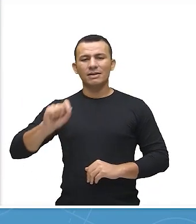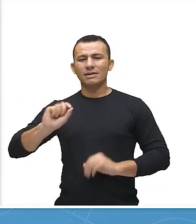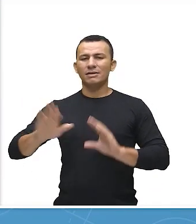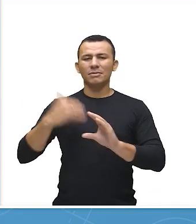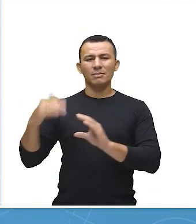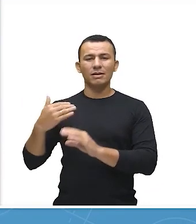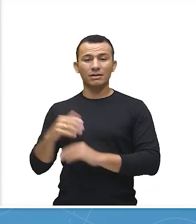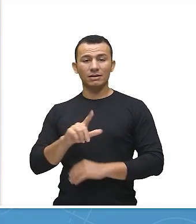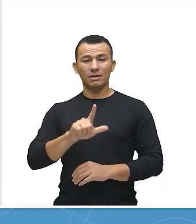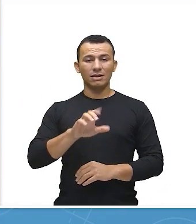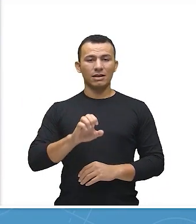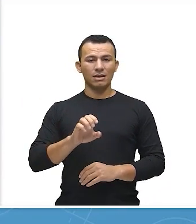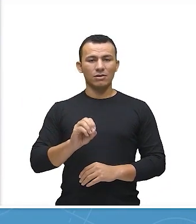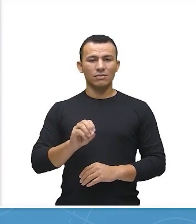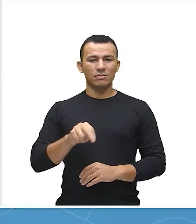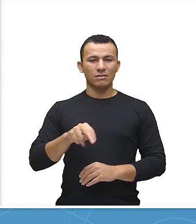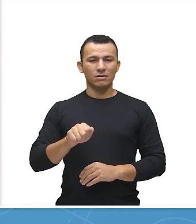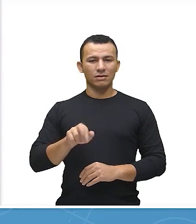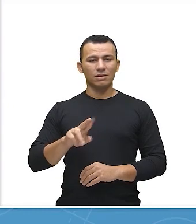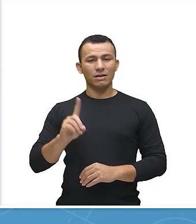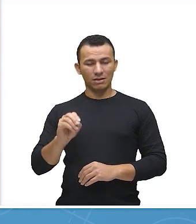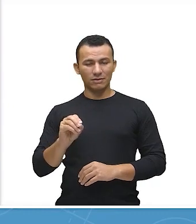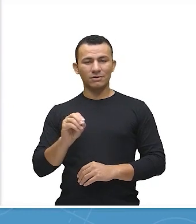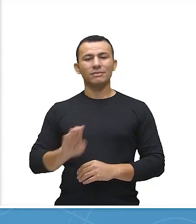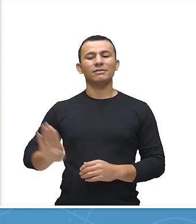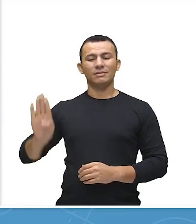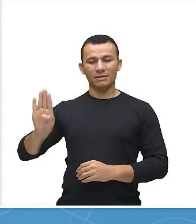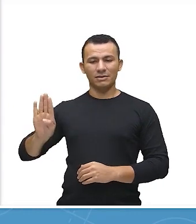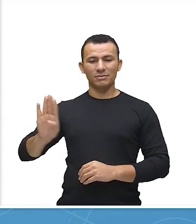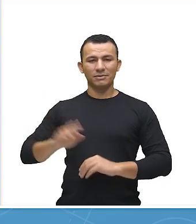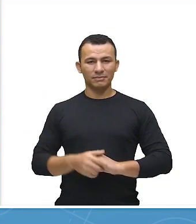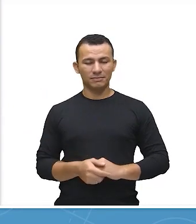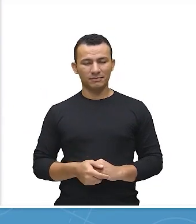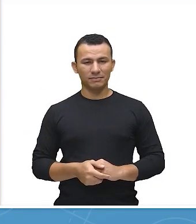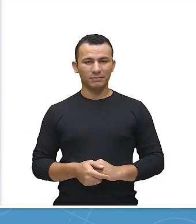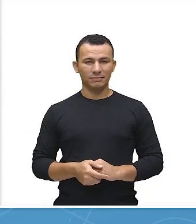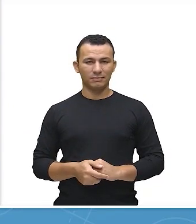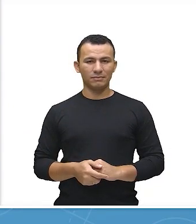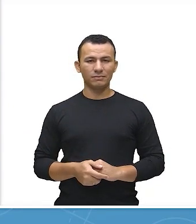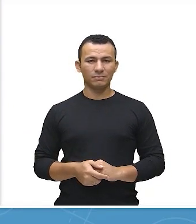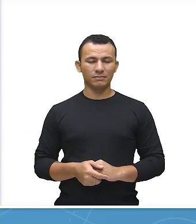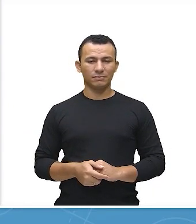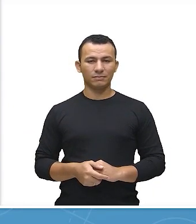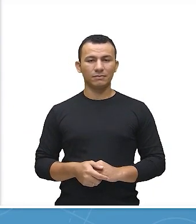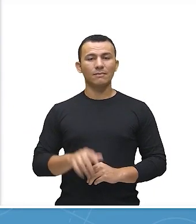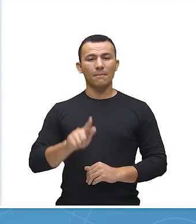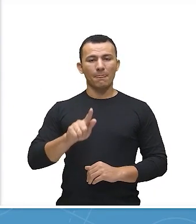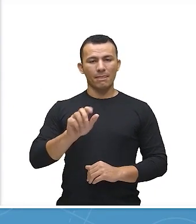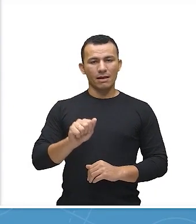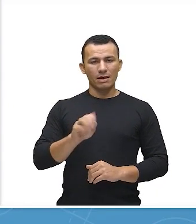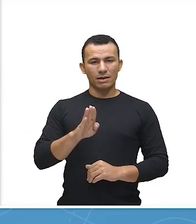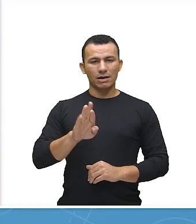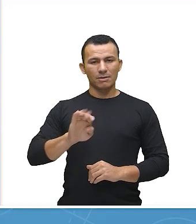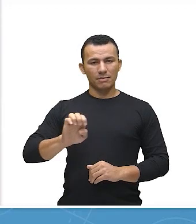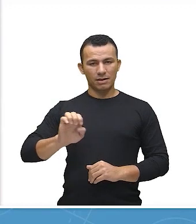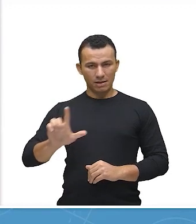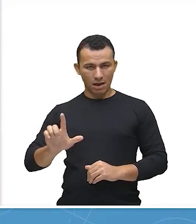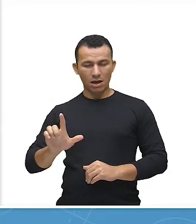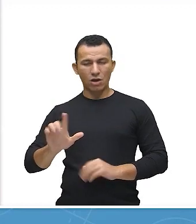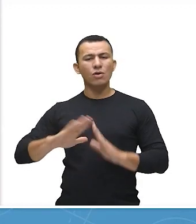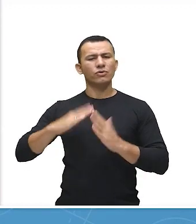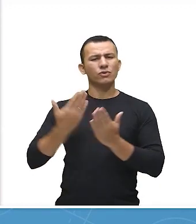que cada cultura ela tem a sua produção artística, não é verdade? Então, por conta das suas crenças, né, dos seus hábitos, então